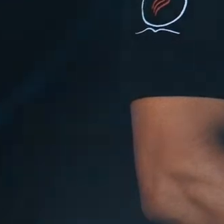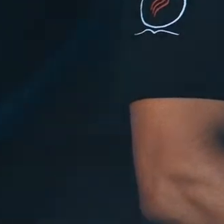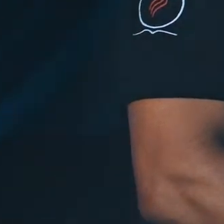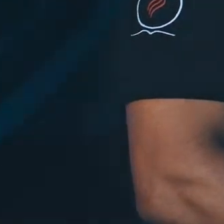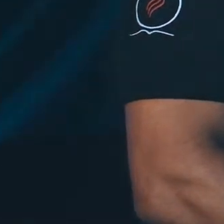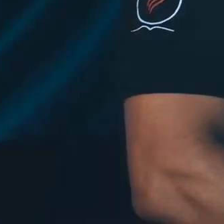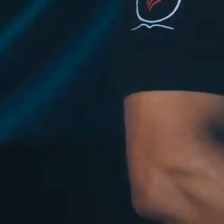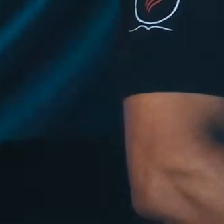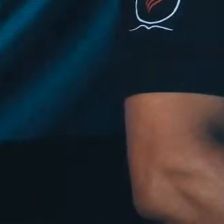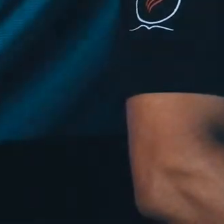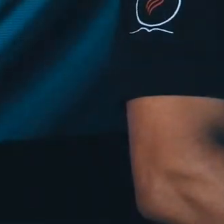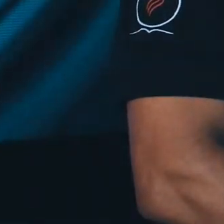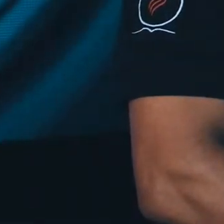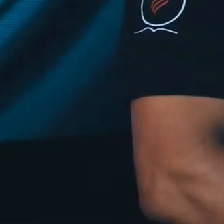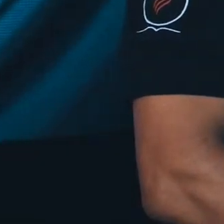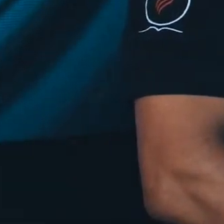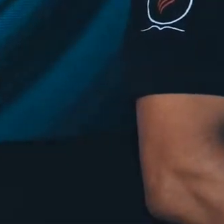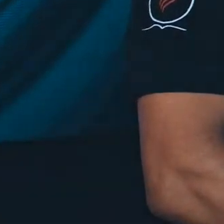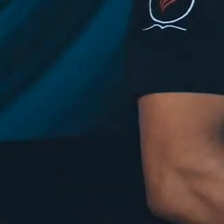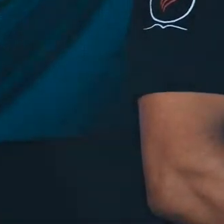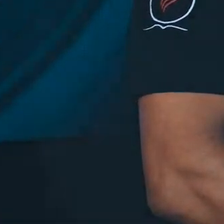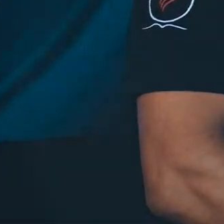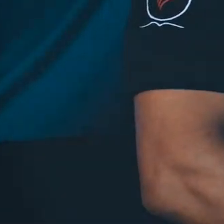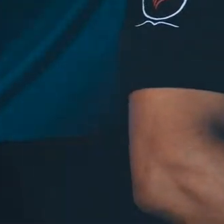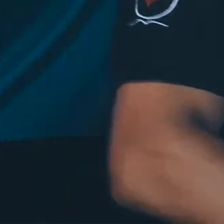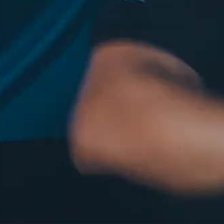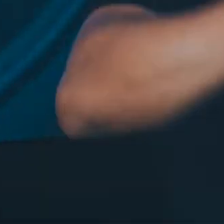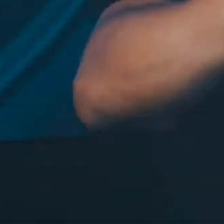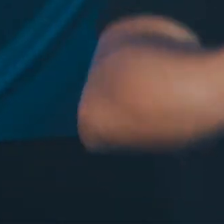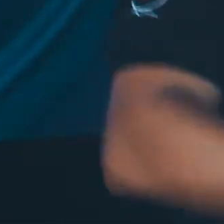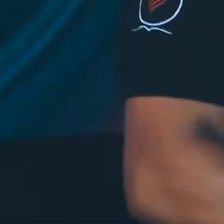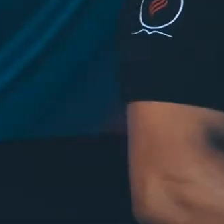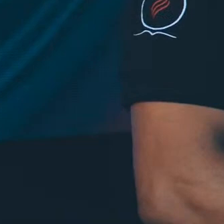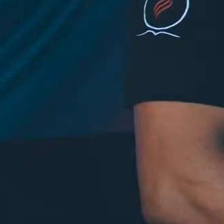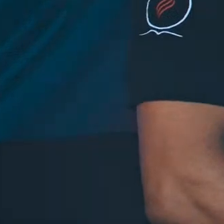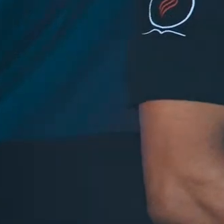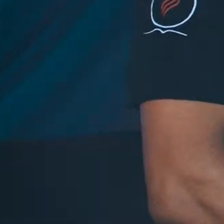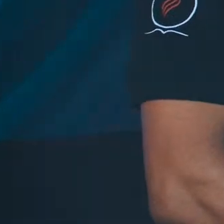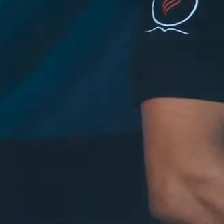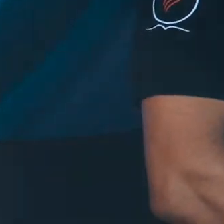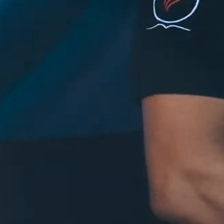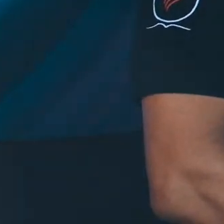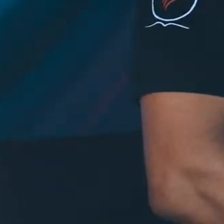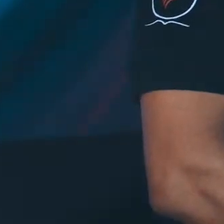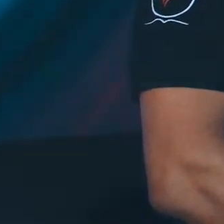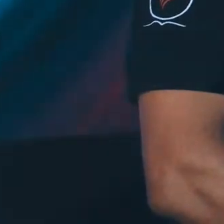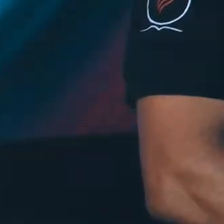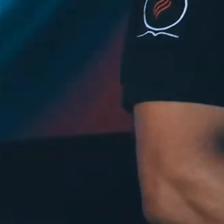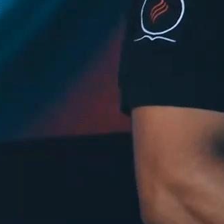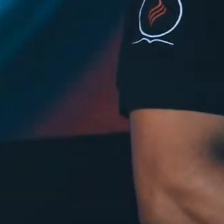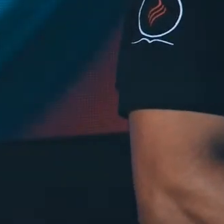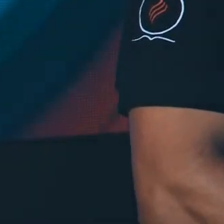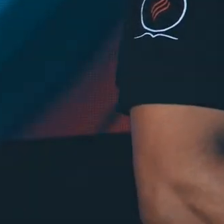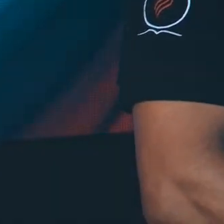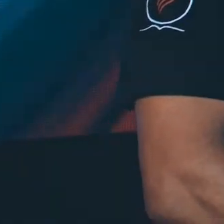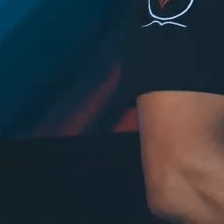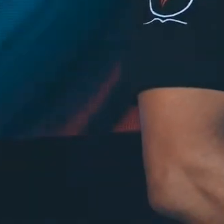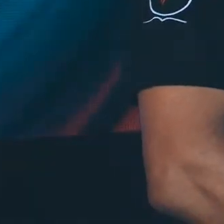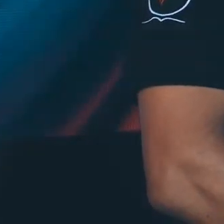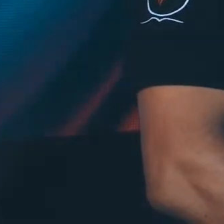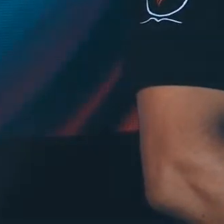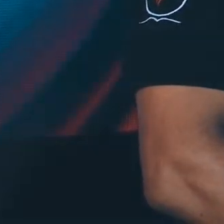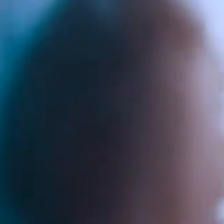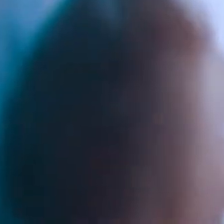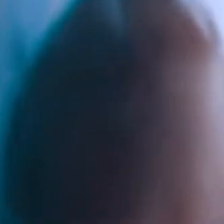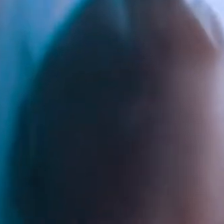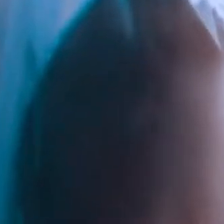da família, que é o curso de casais vitoriosos, que é realizado aqui todos os anos aqui na nossa igreja, além do curso de noivo para você que está se preparando